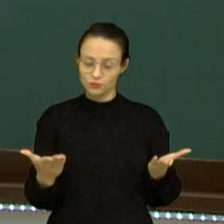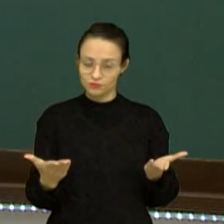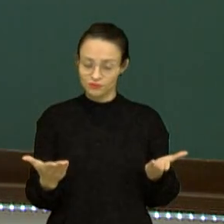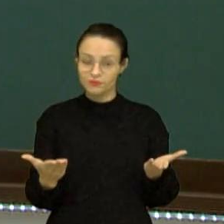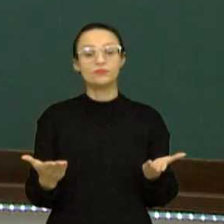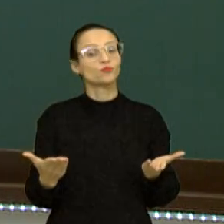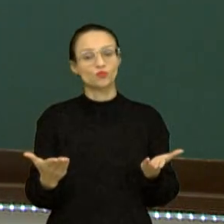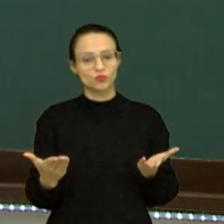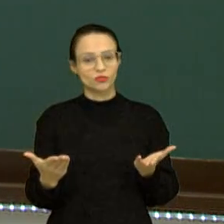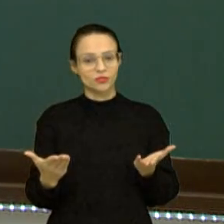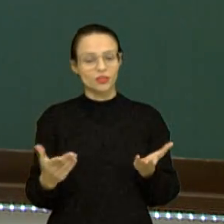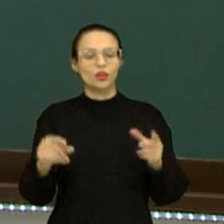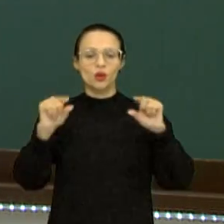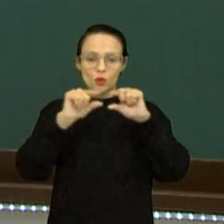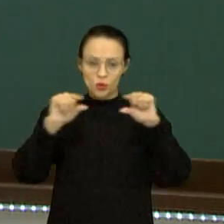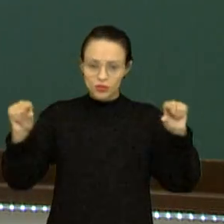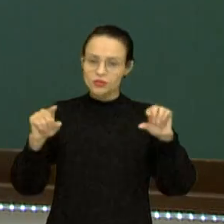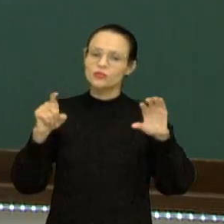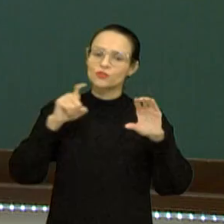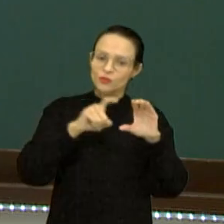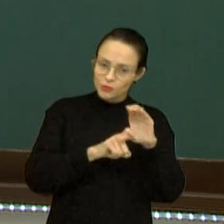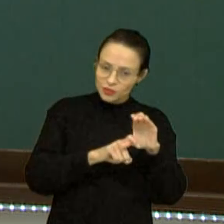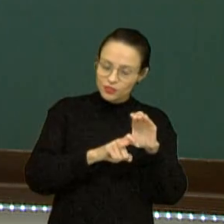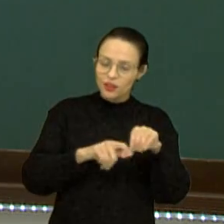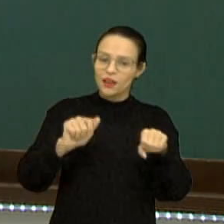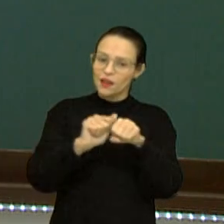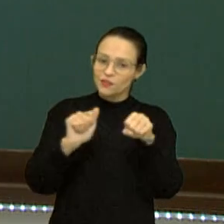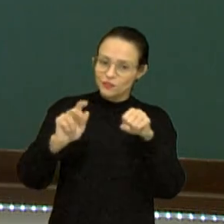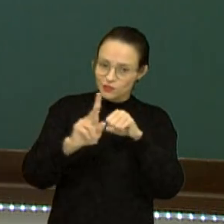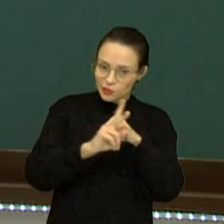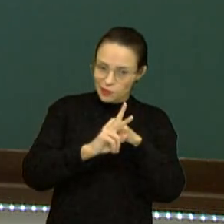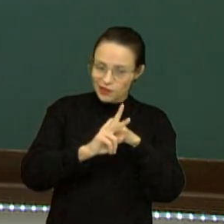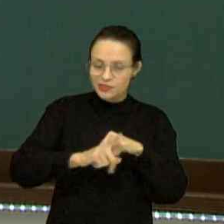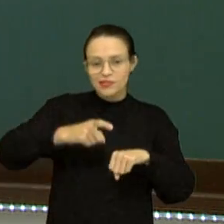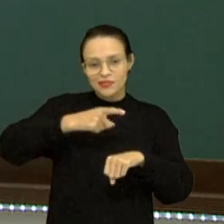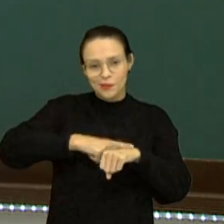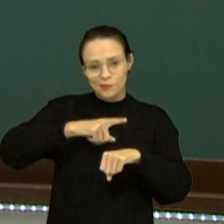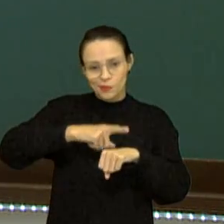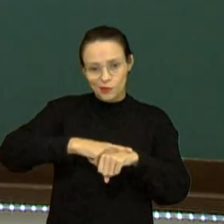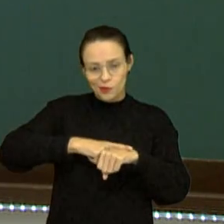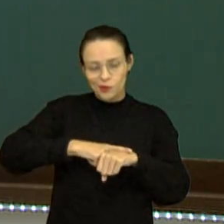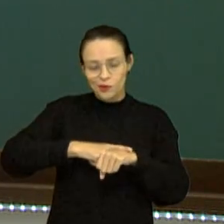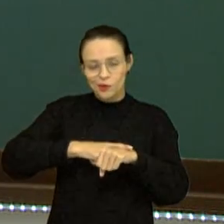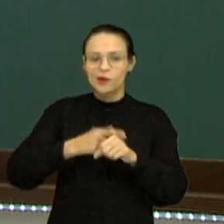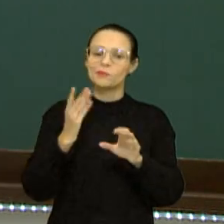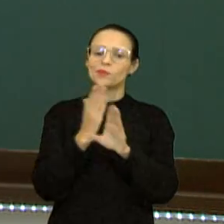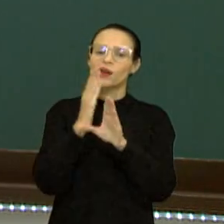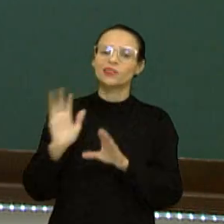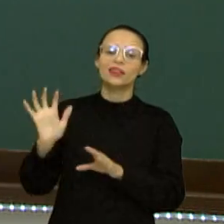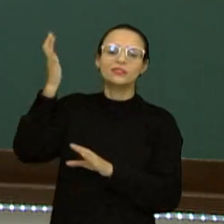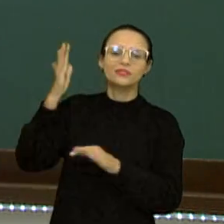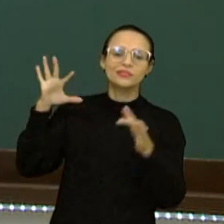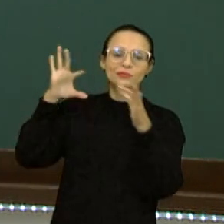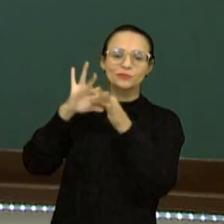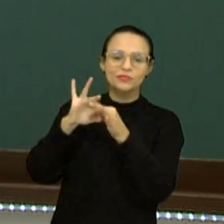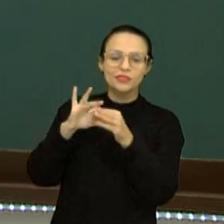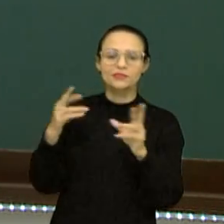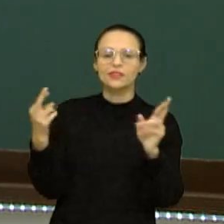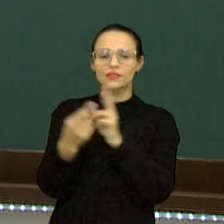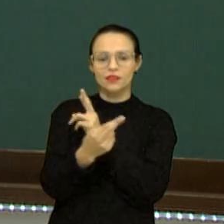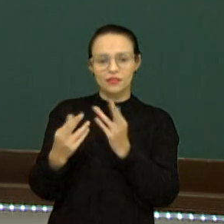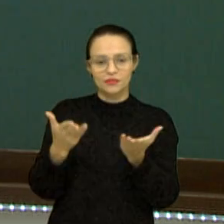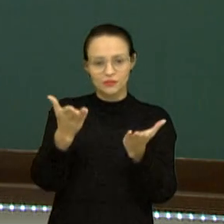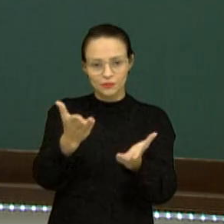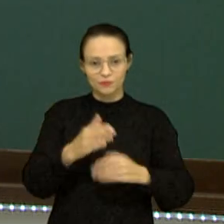ser nomeadas como orações subordinadas adverbiais temporais, pelas circunstâncias que elas